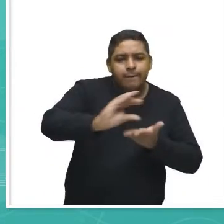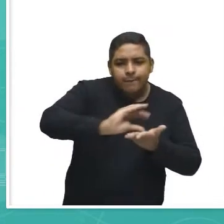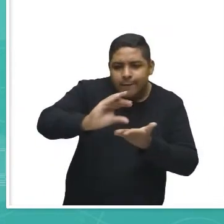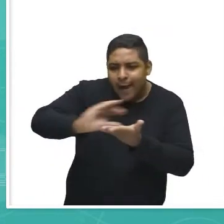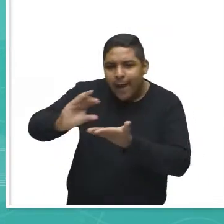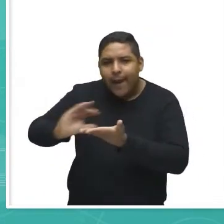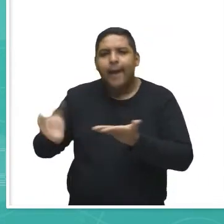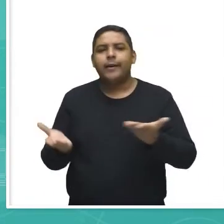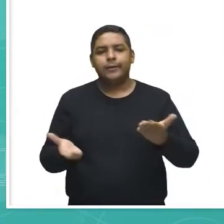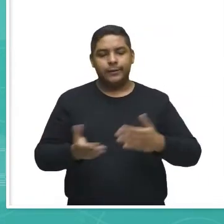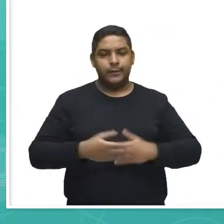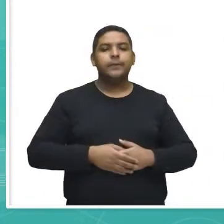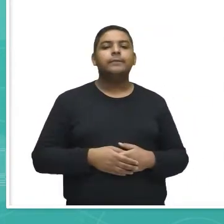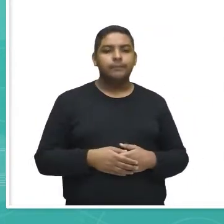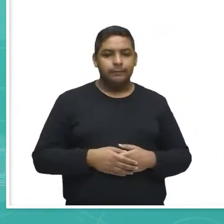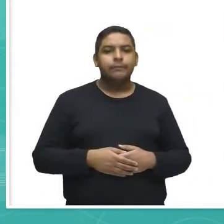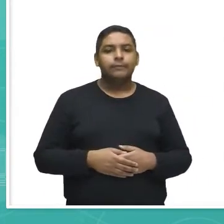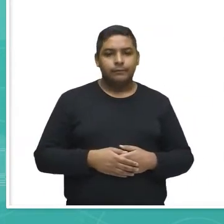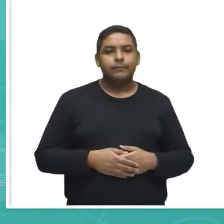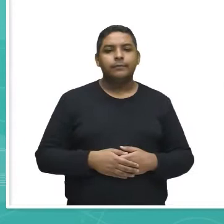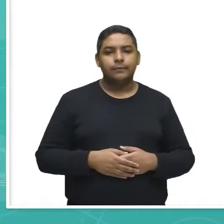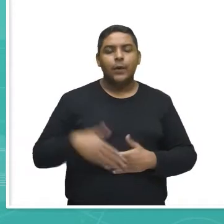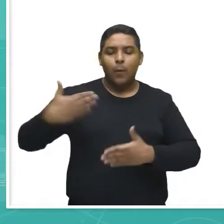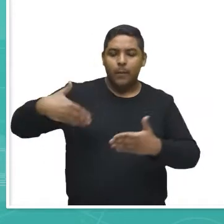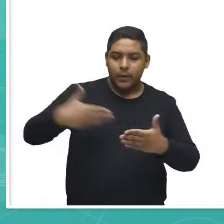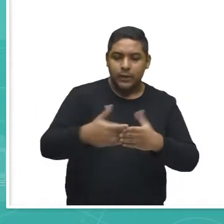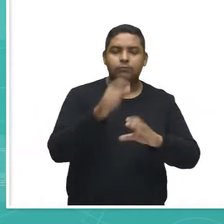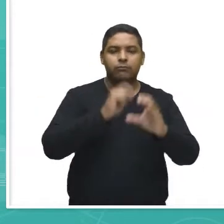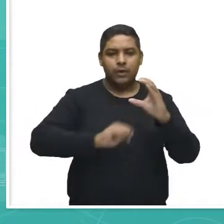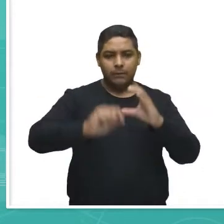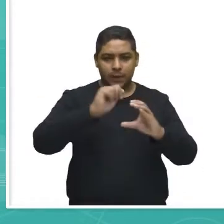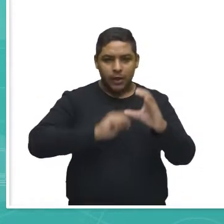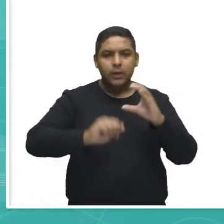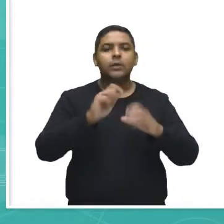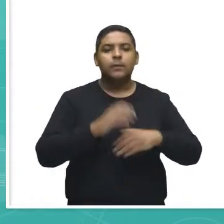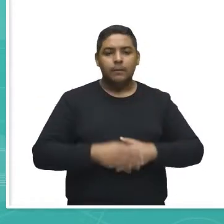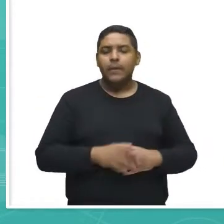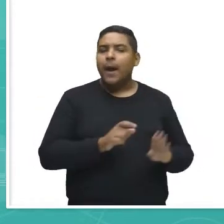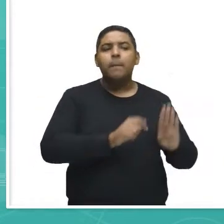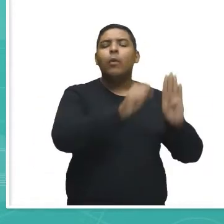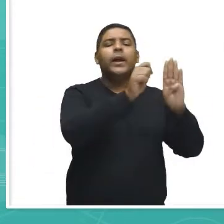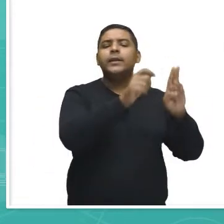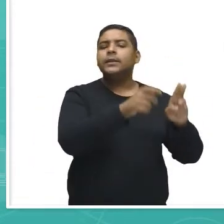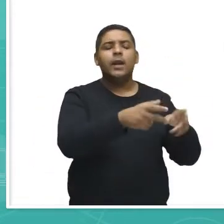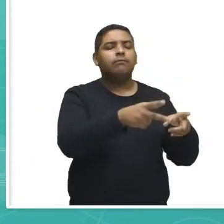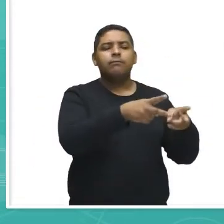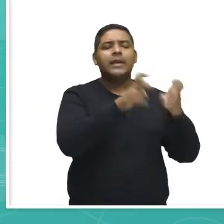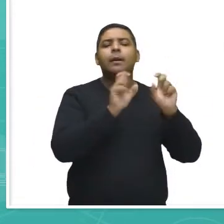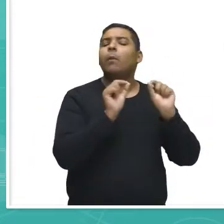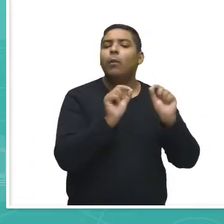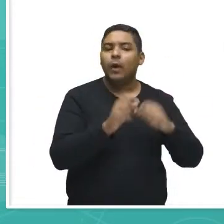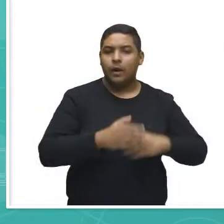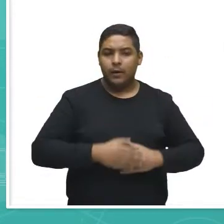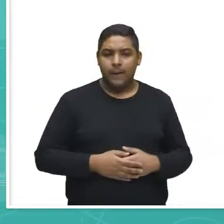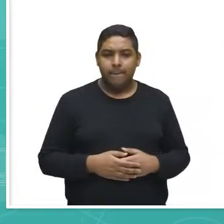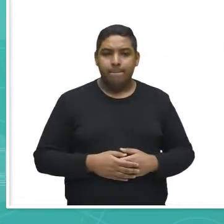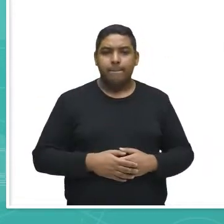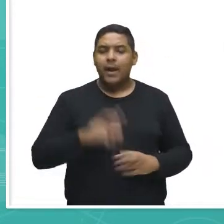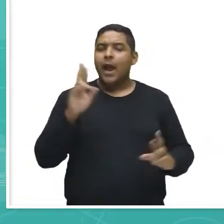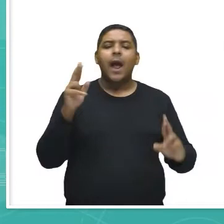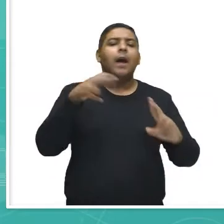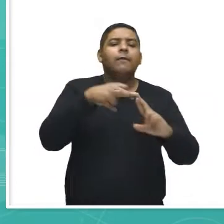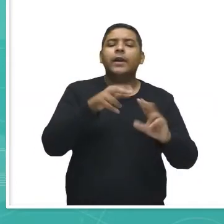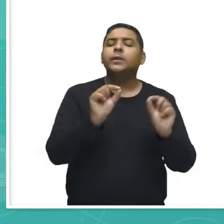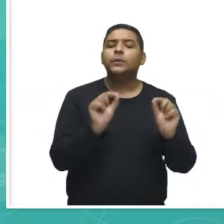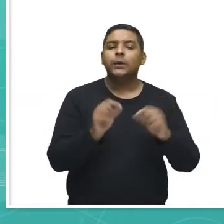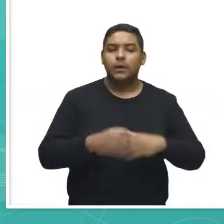naquela parte, tá? Do processo capitalista. Então, a burguesia, a gente observa que vai, né, estar relacionado aí,